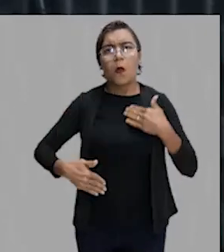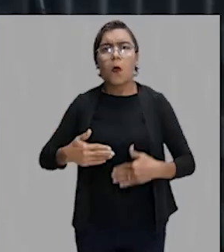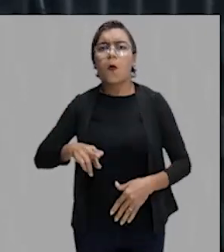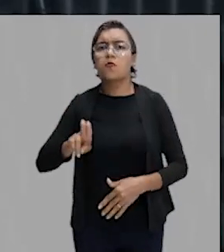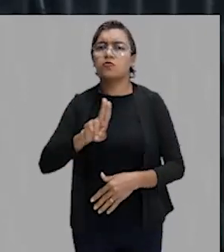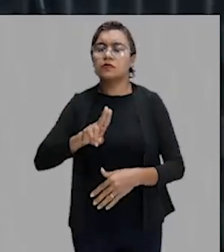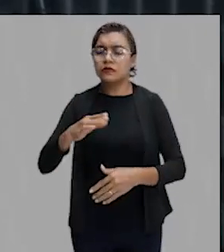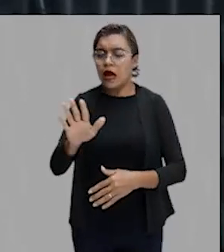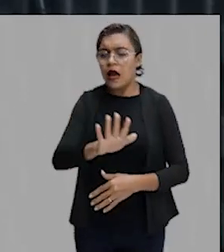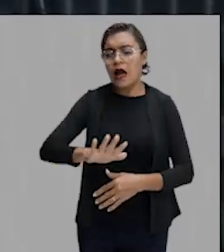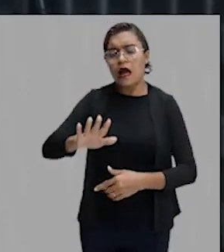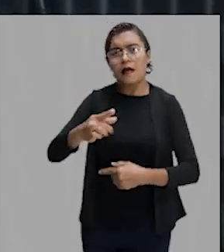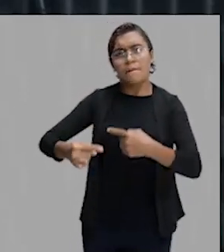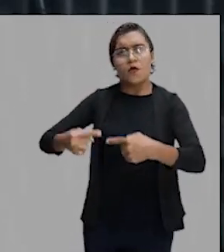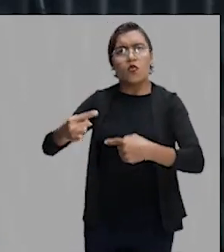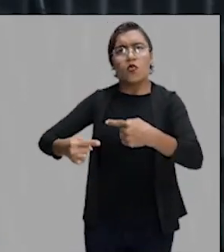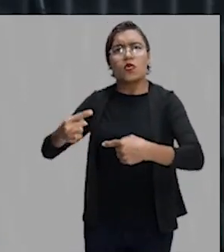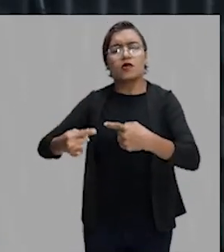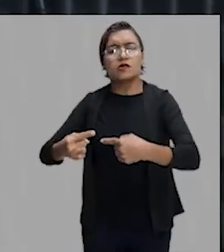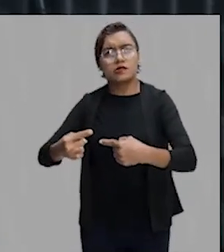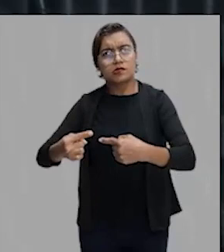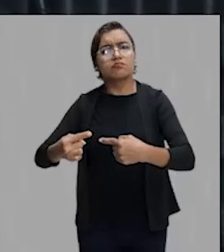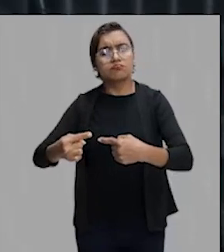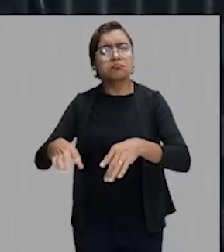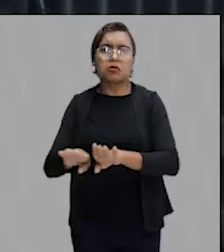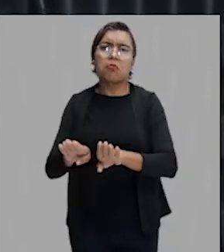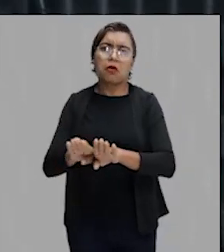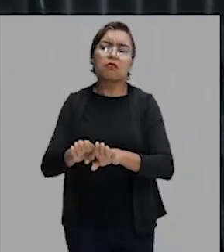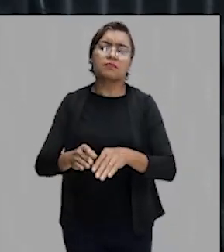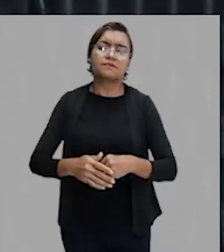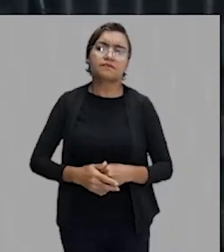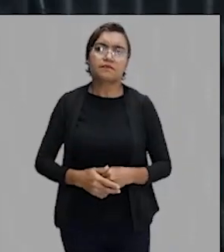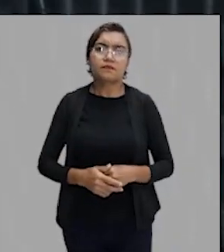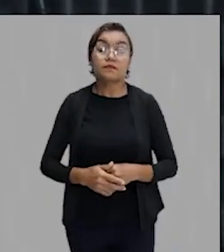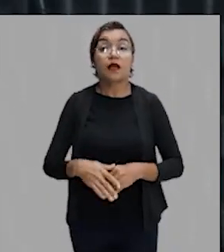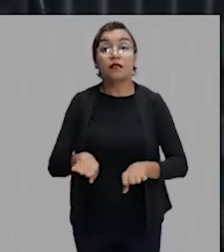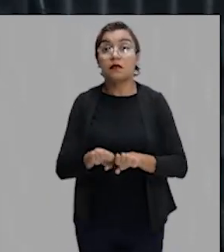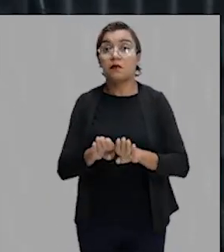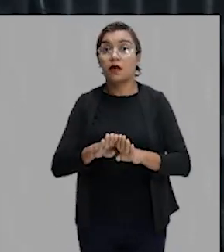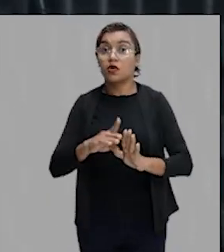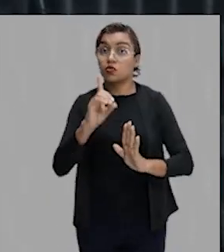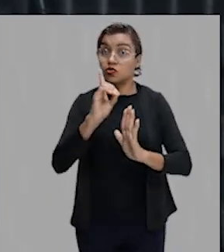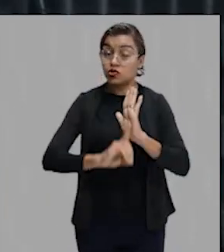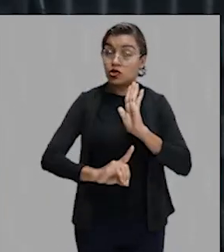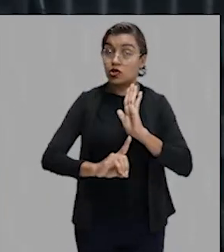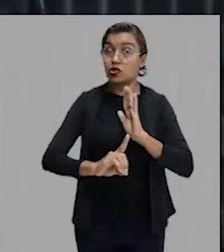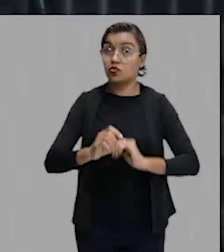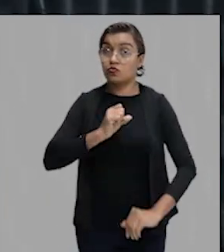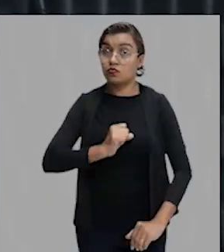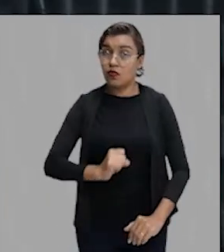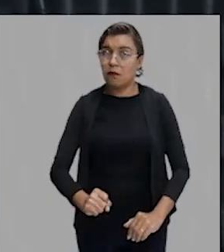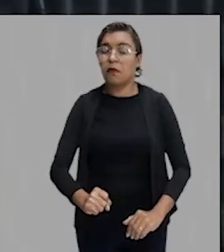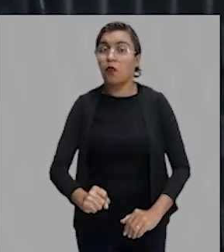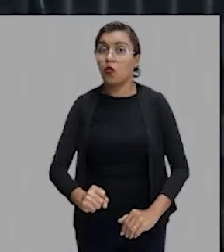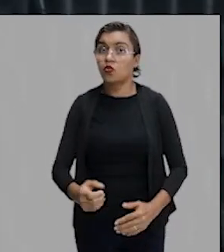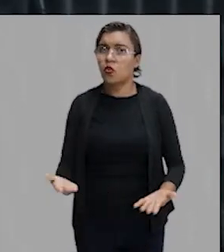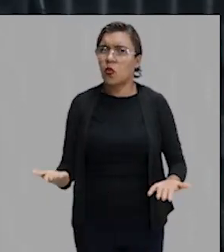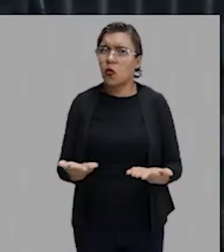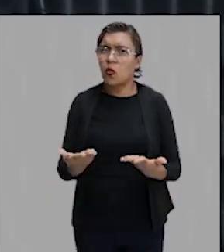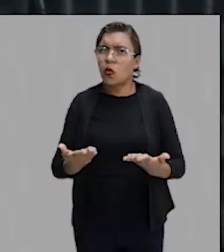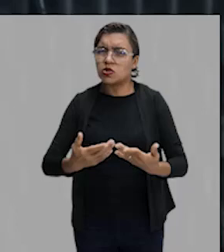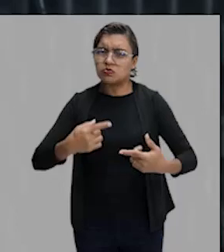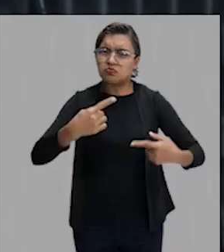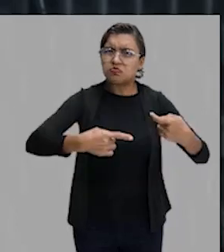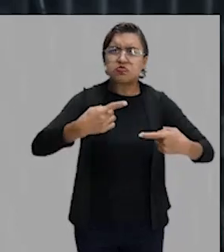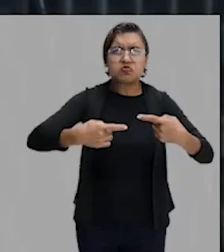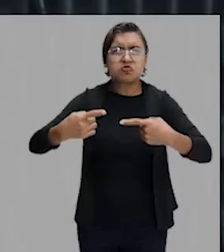né? O corpo da mulher também é politizado de certa forma. O direito ao aborto, que é muito polêmico até hoje, se discute bastante sobre